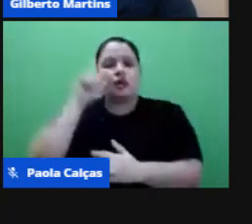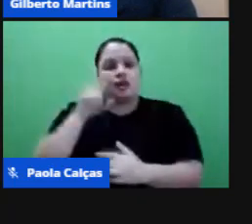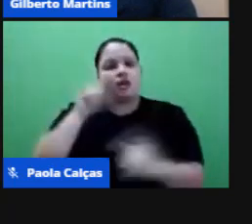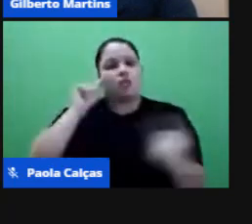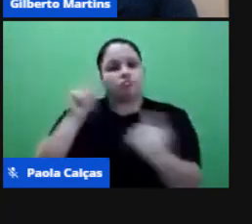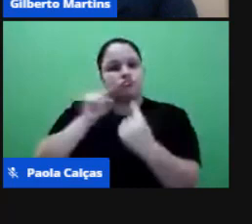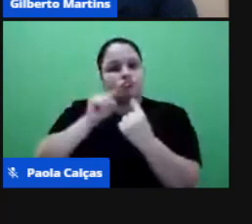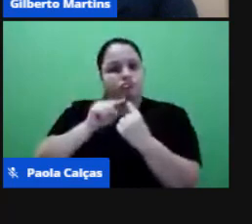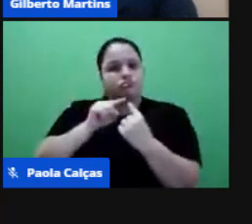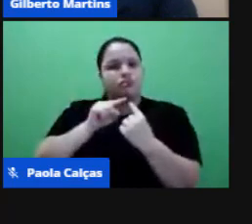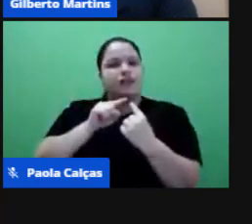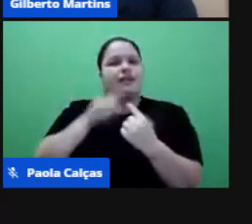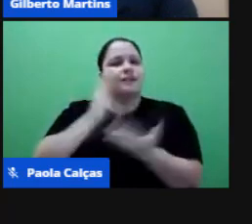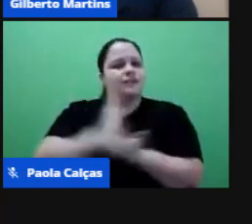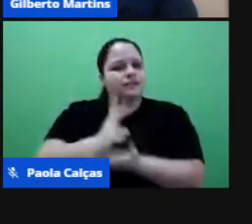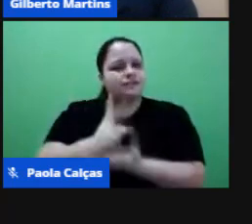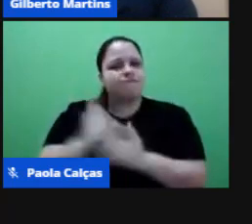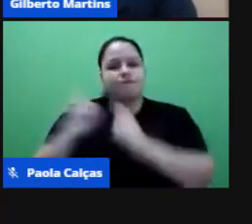a aprendizagem.